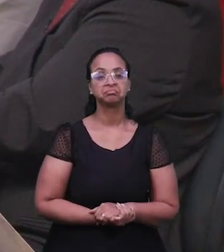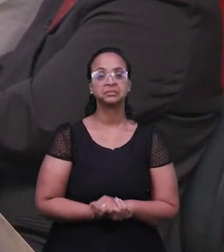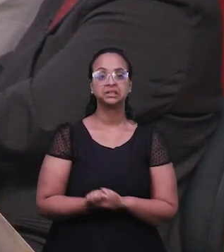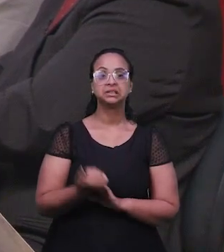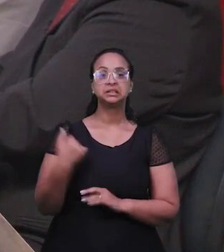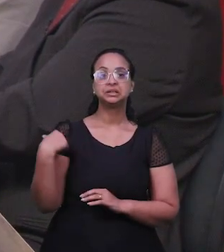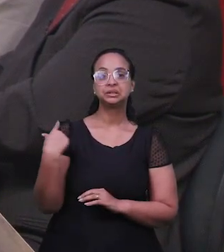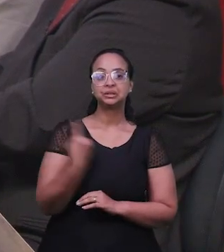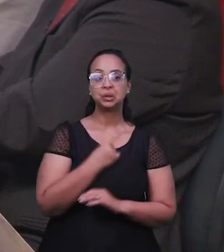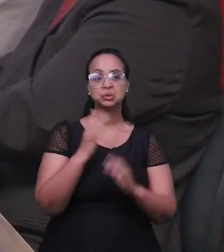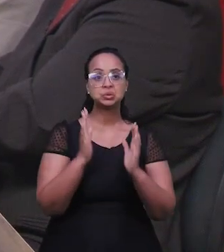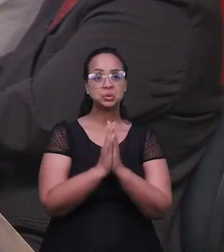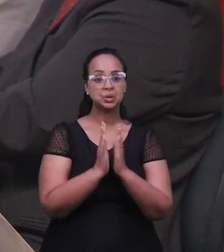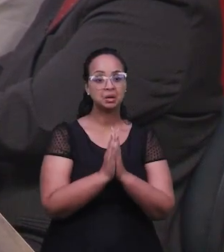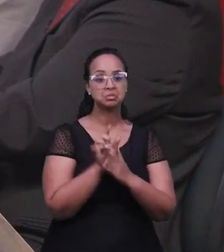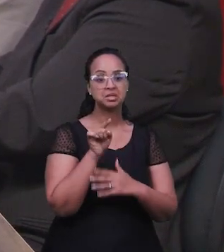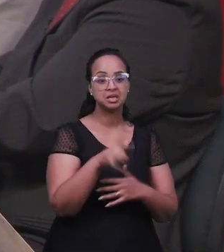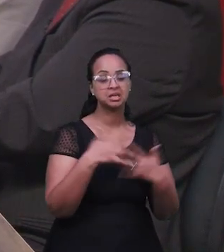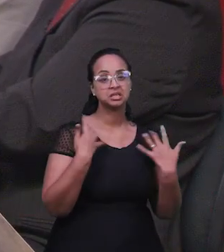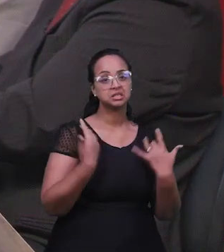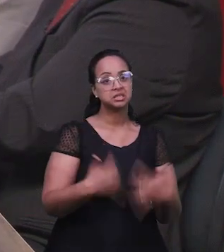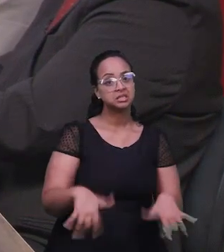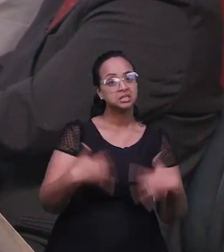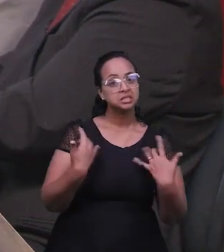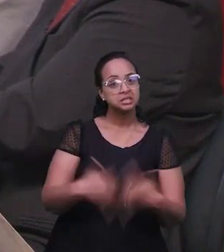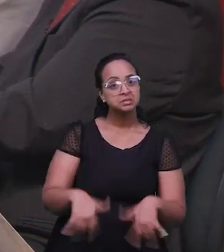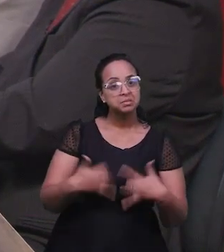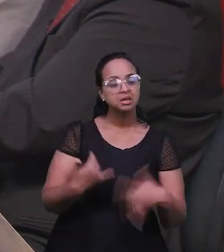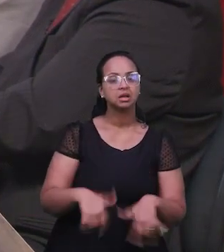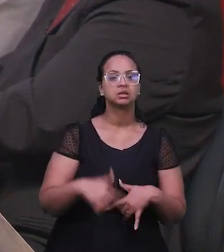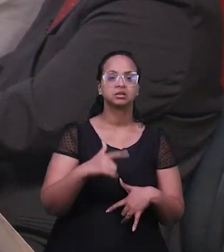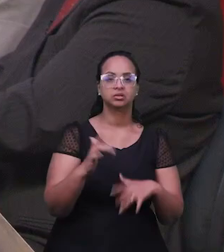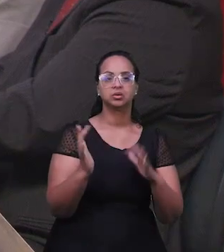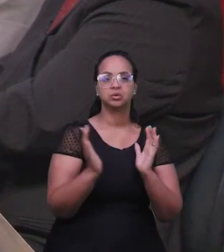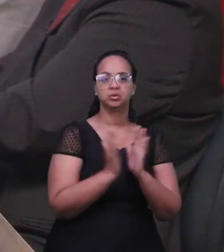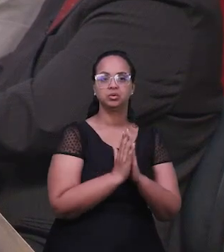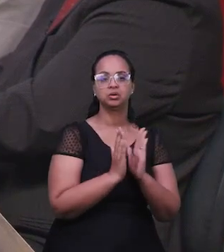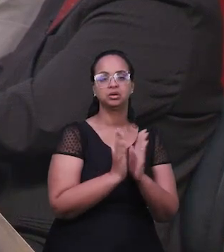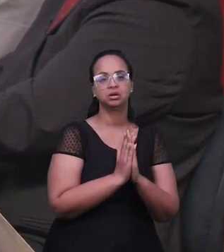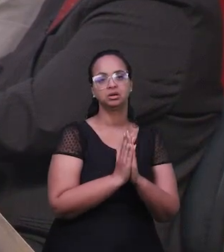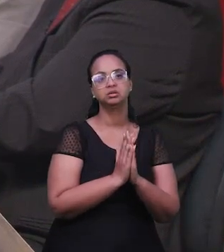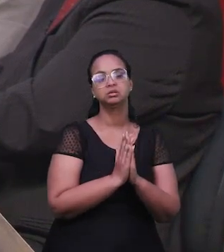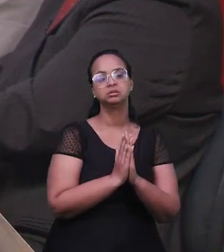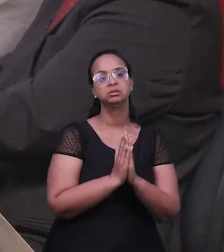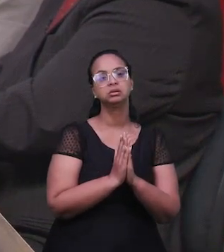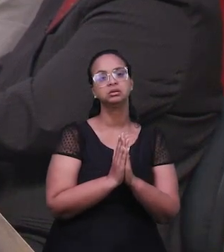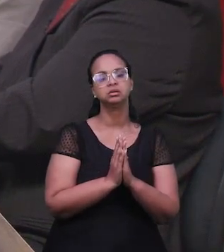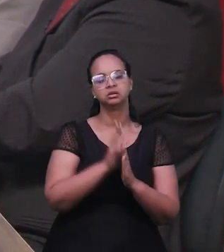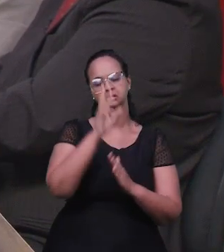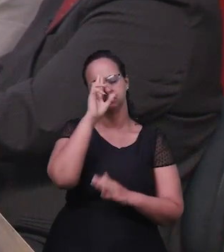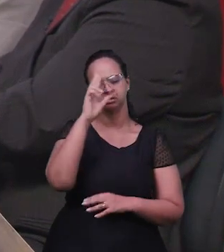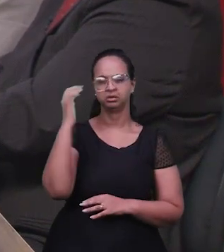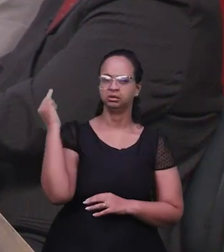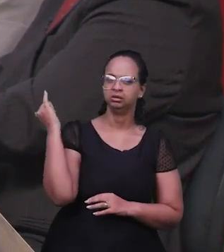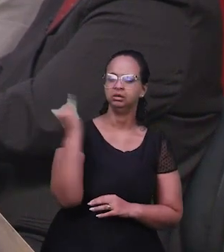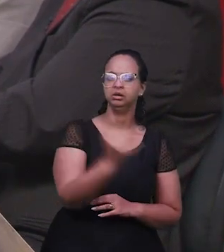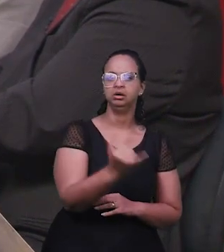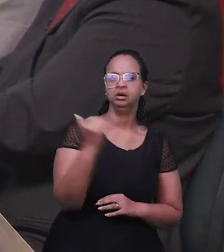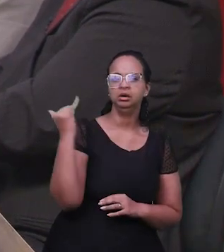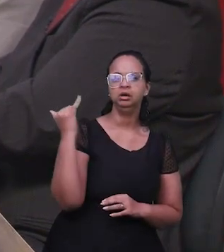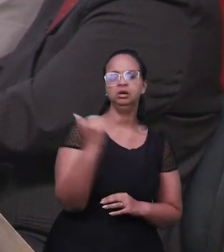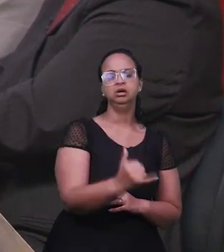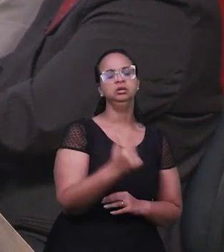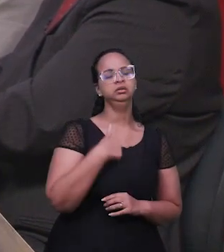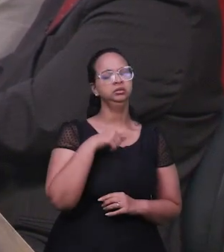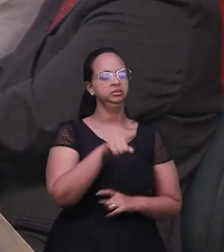oramos, ele estava super desesperado, preocupado, nós oramos por ele, né? E o Senhor falou, o seu coração,